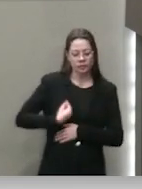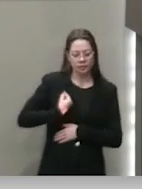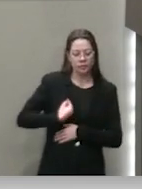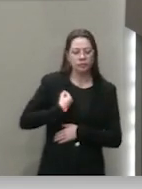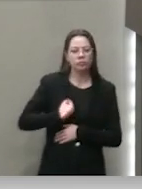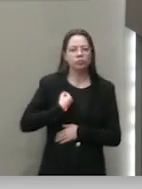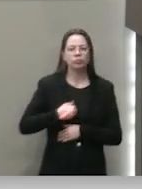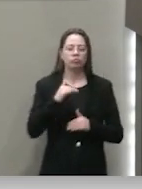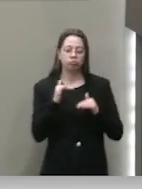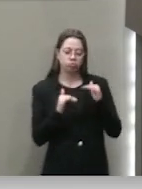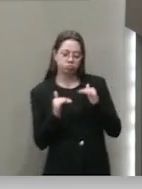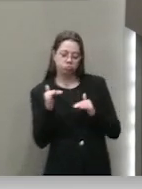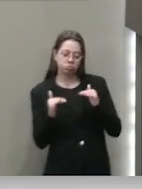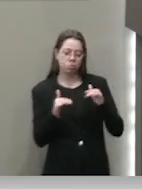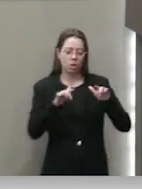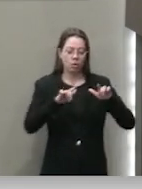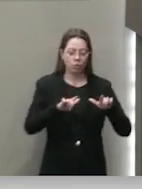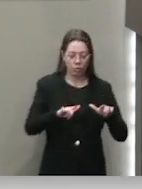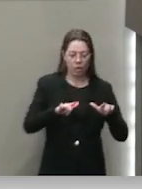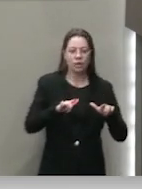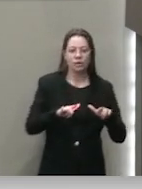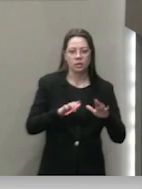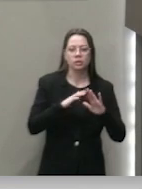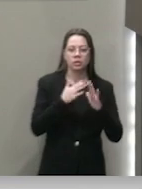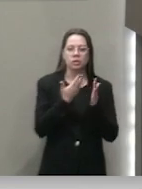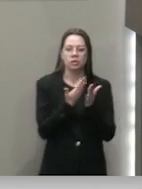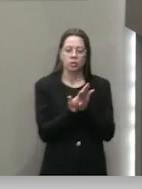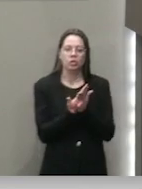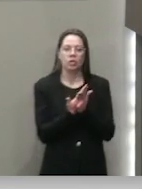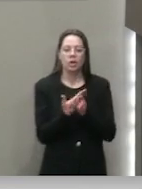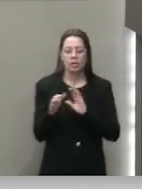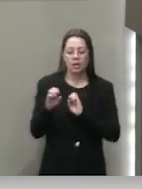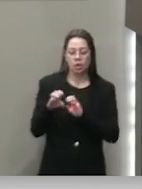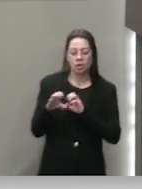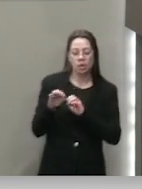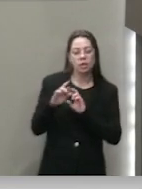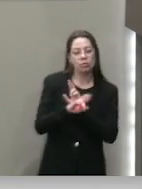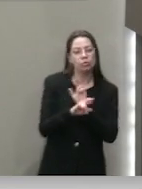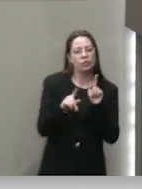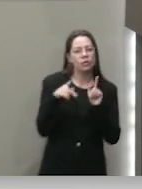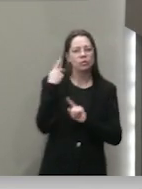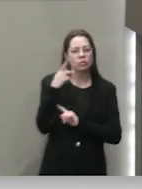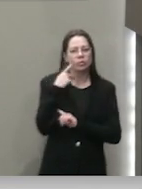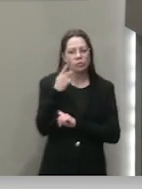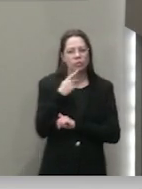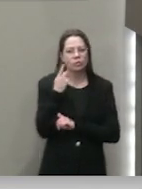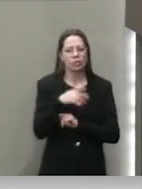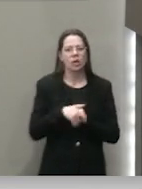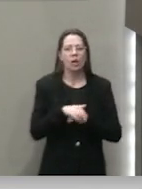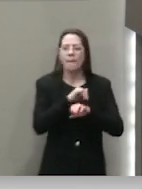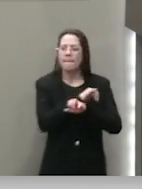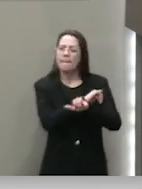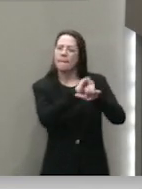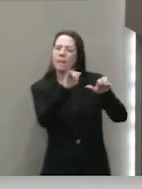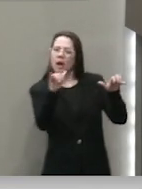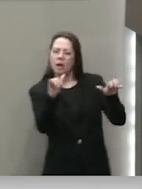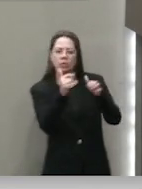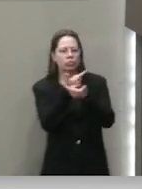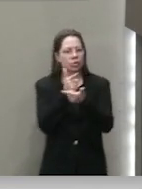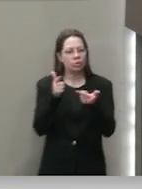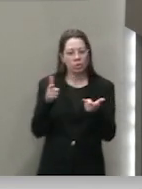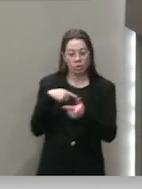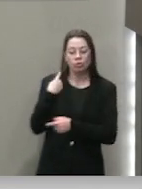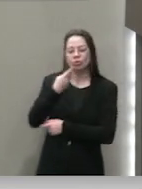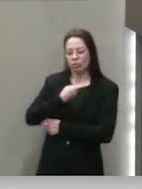que dependem daquele espaço escolar. A educação, diferente do político, não vive de marketing. Nós, muitas